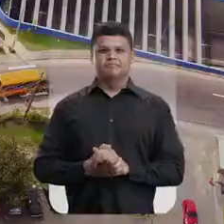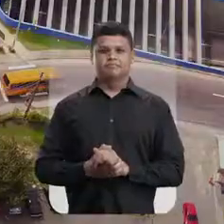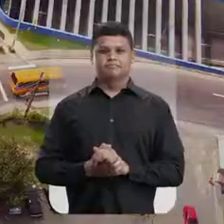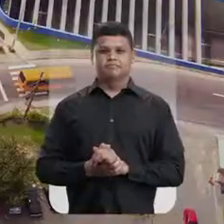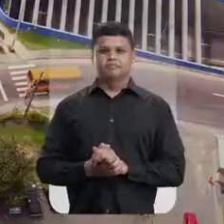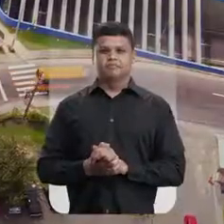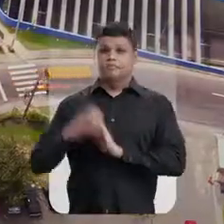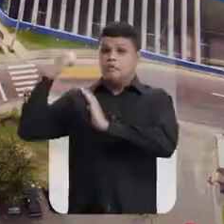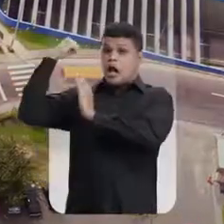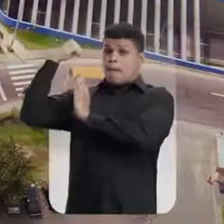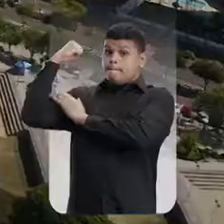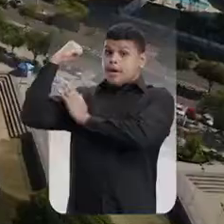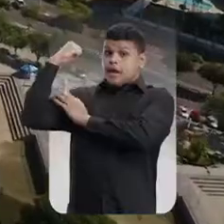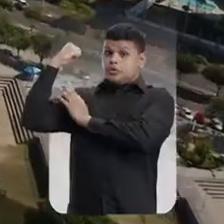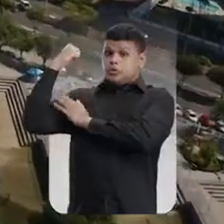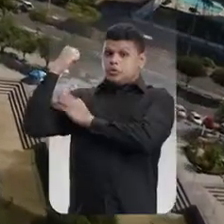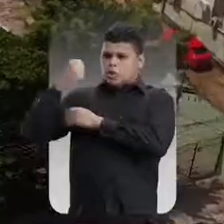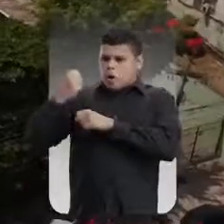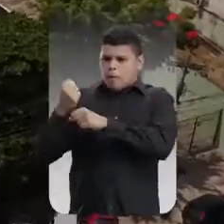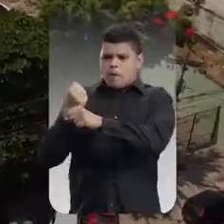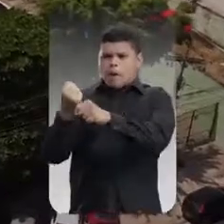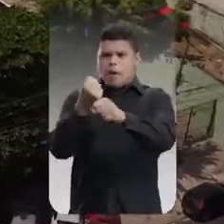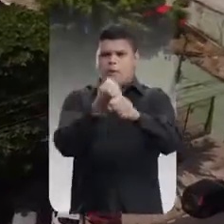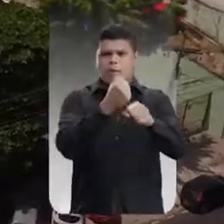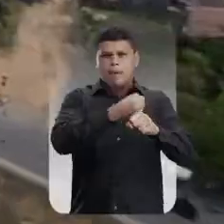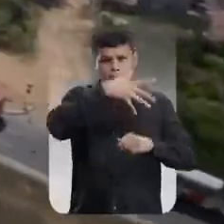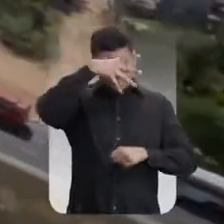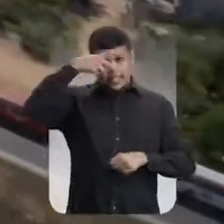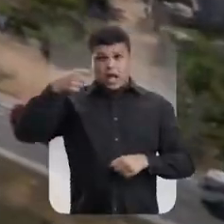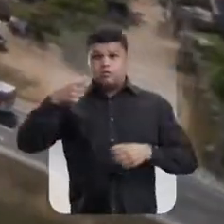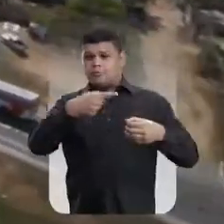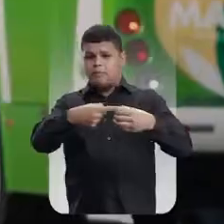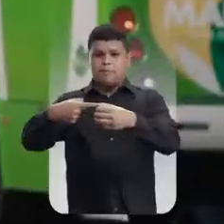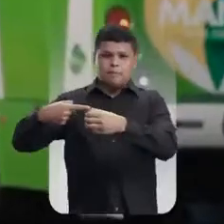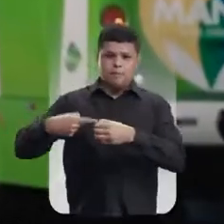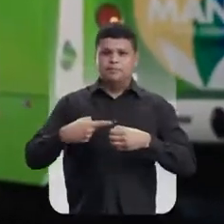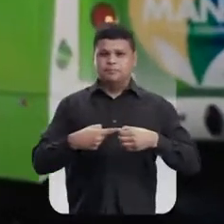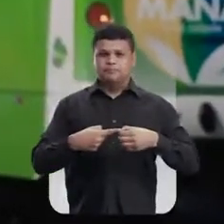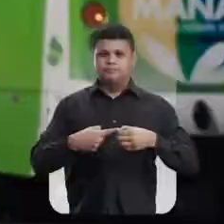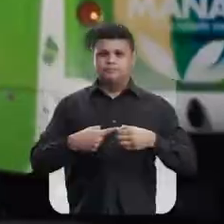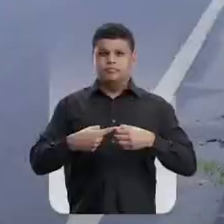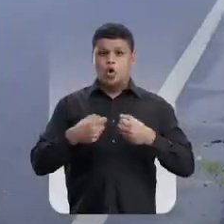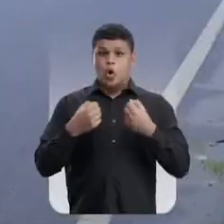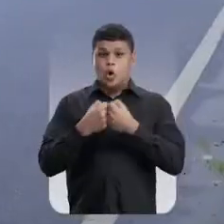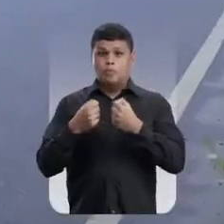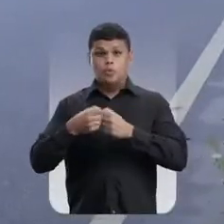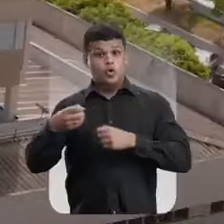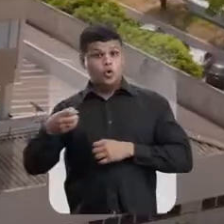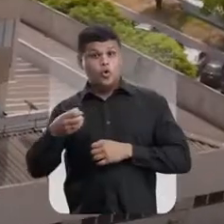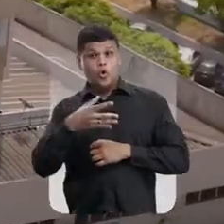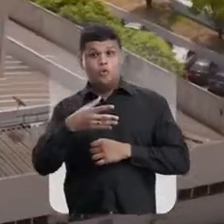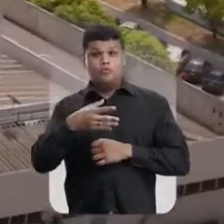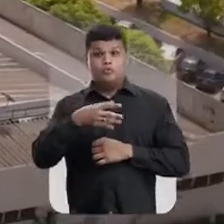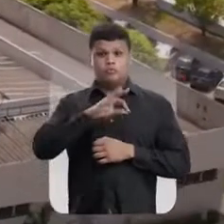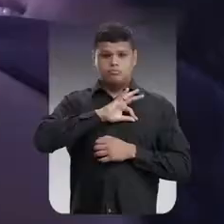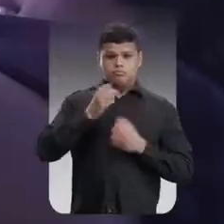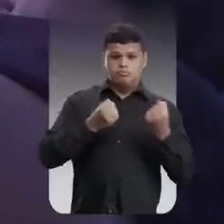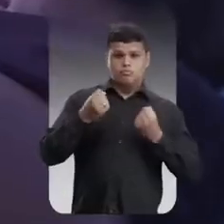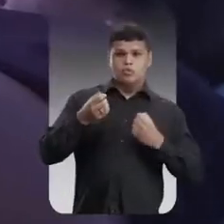Amazonino entregou as maiores obras do estado e de Manaus. Fez a renovação de ônibus e viaturas, fez